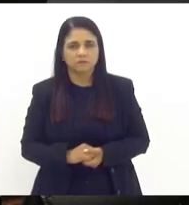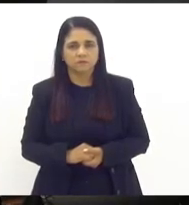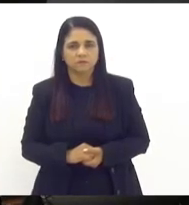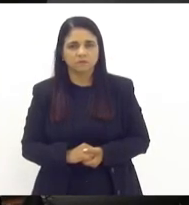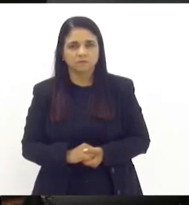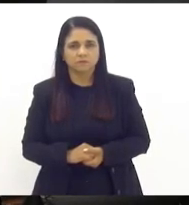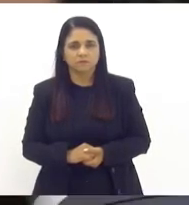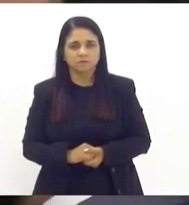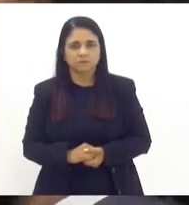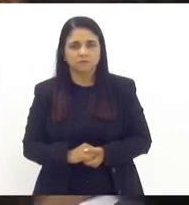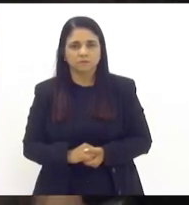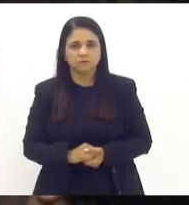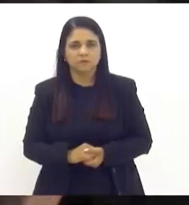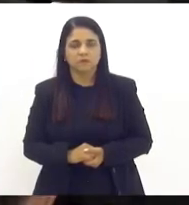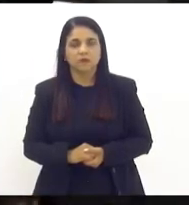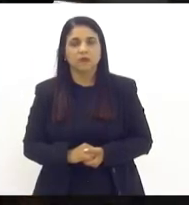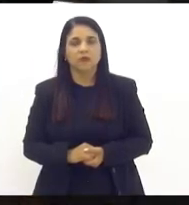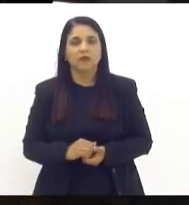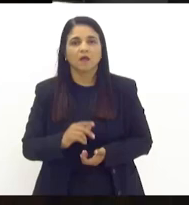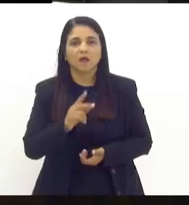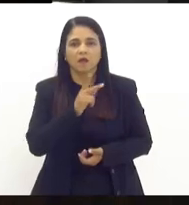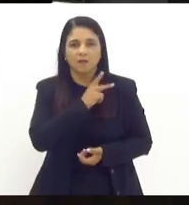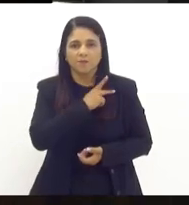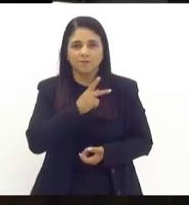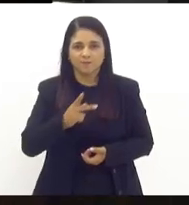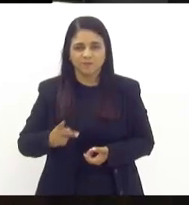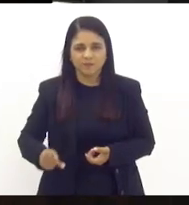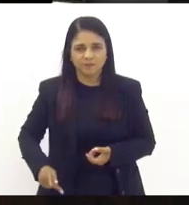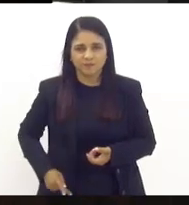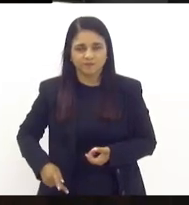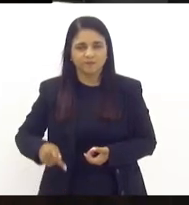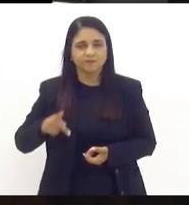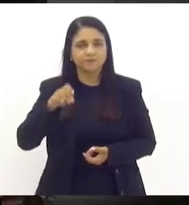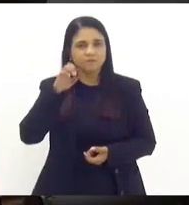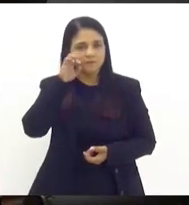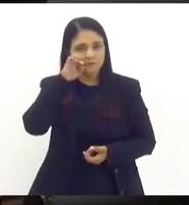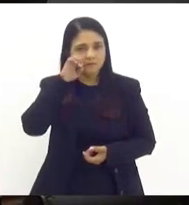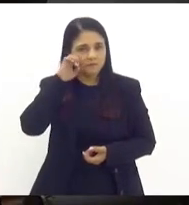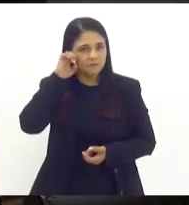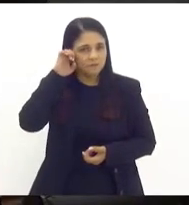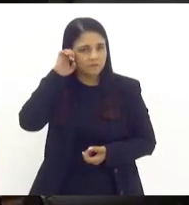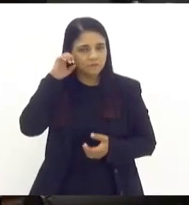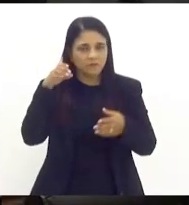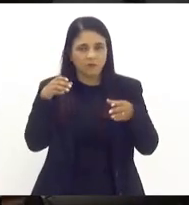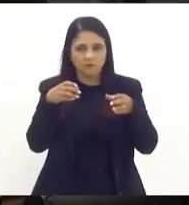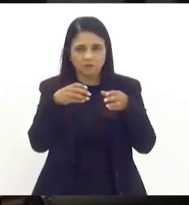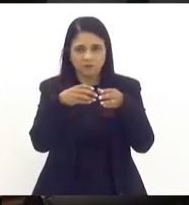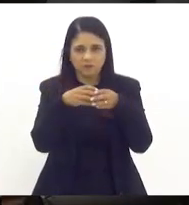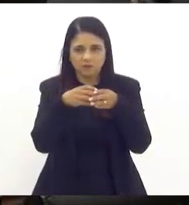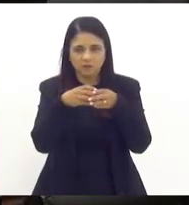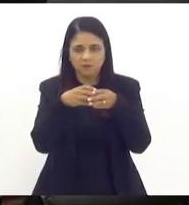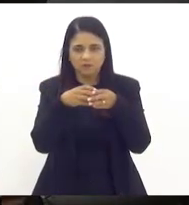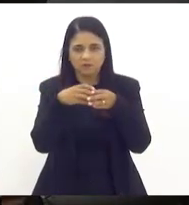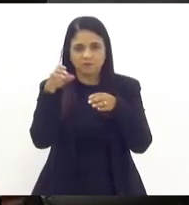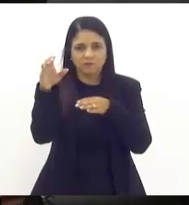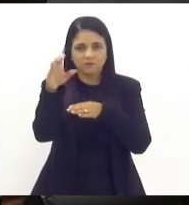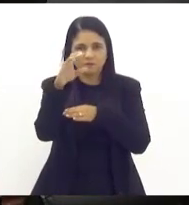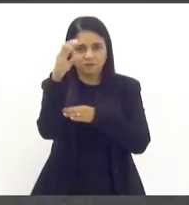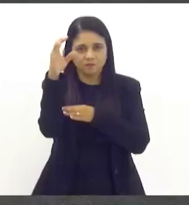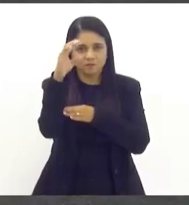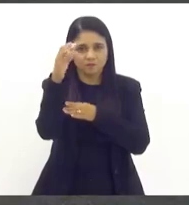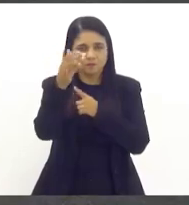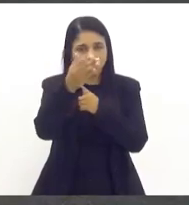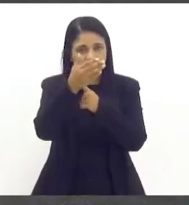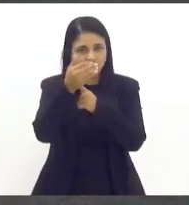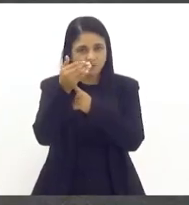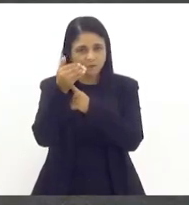obrigado a nossa presidente Eric tá pela comissão Então